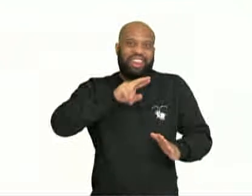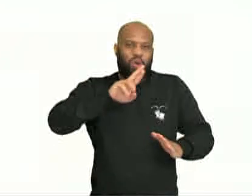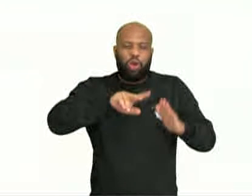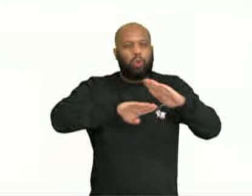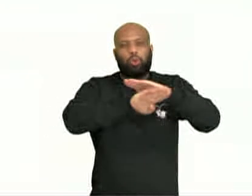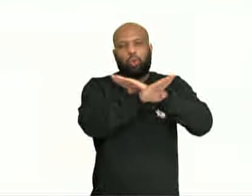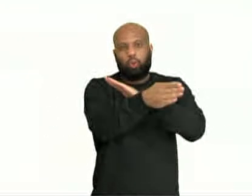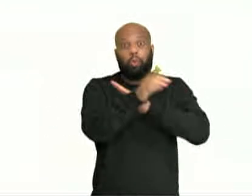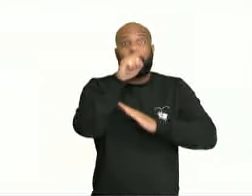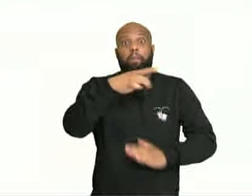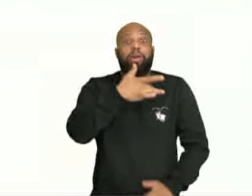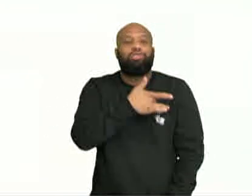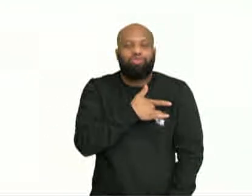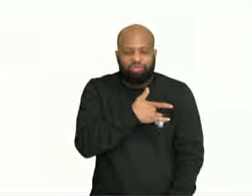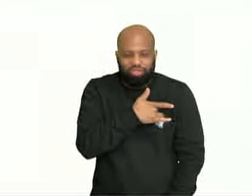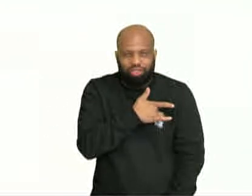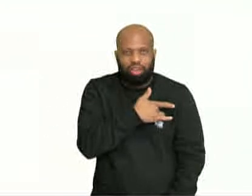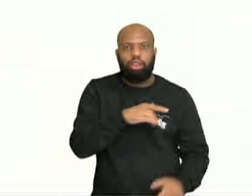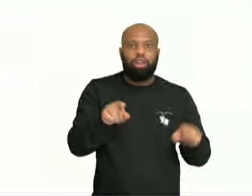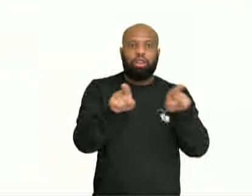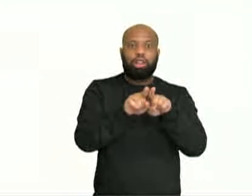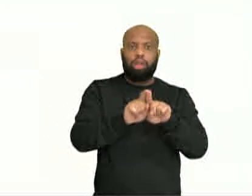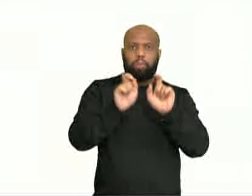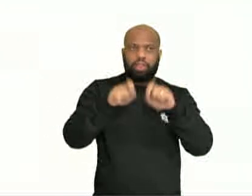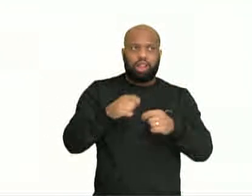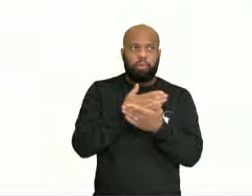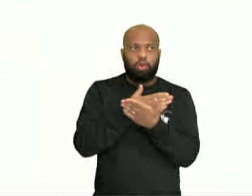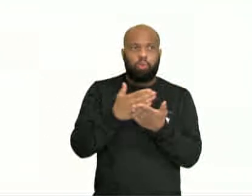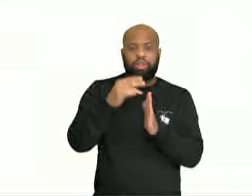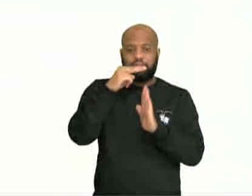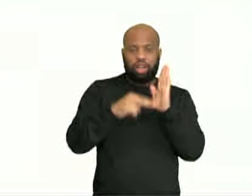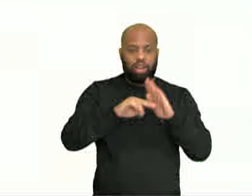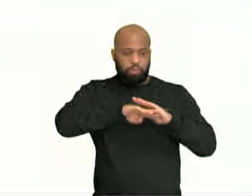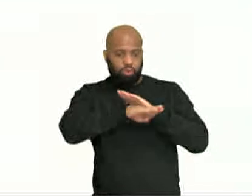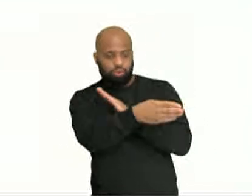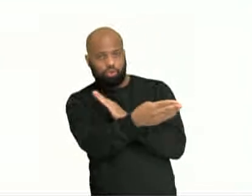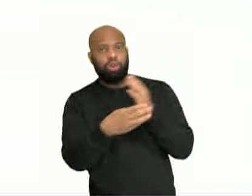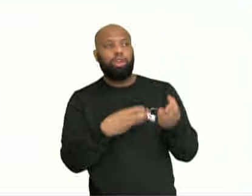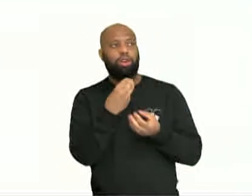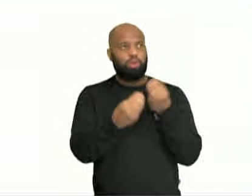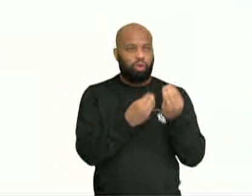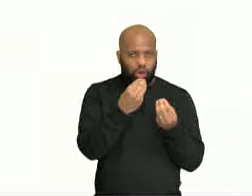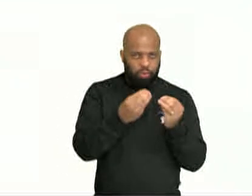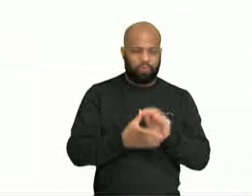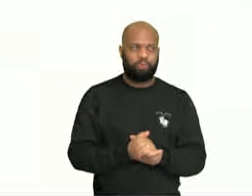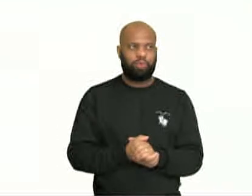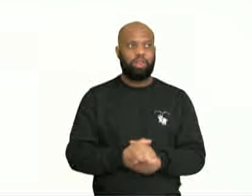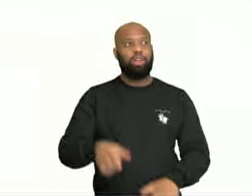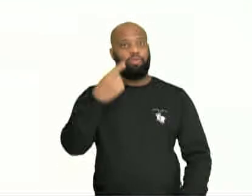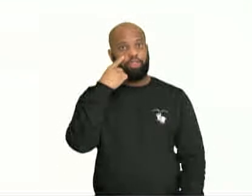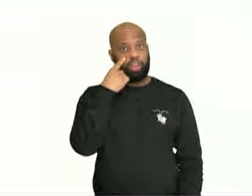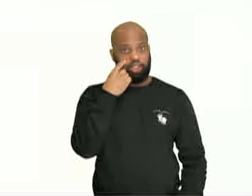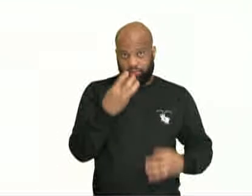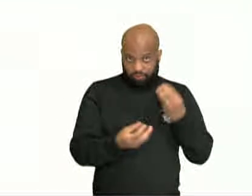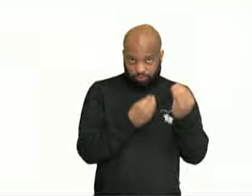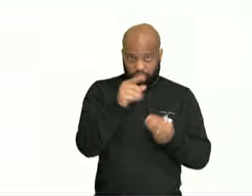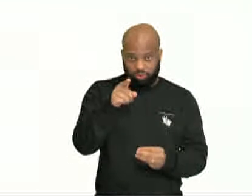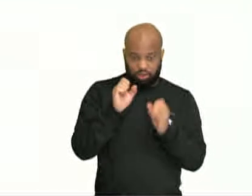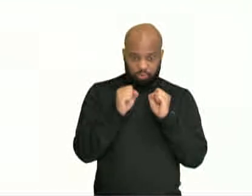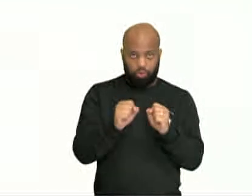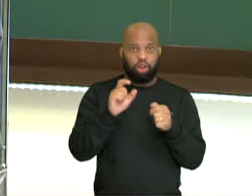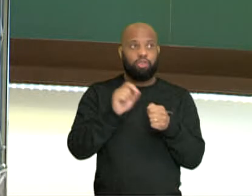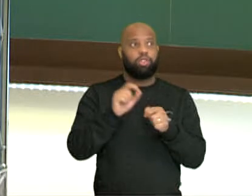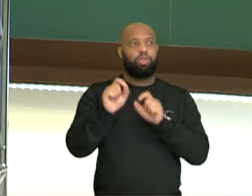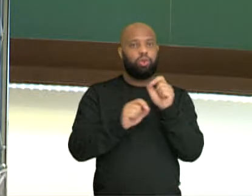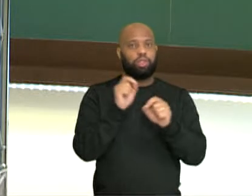hábito, né? Pode-se também começar a ler como? Por hábito. De que maneira? Olha que maneira você pode estabelecer